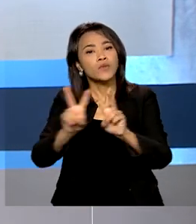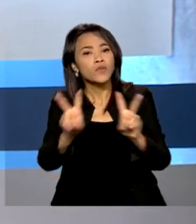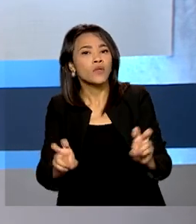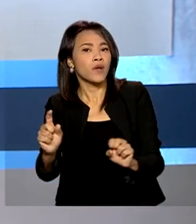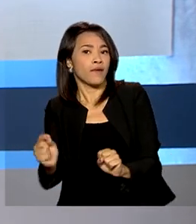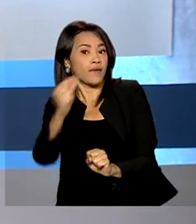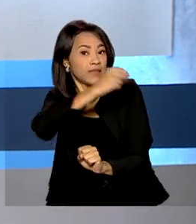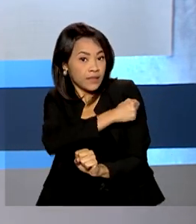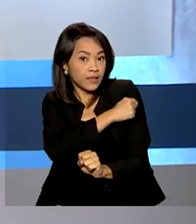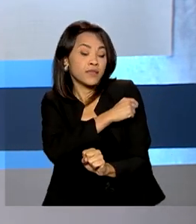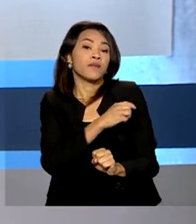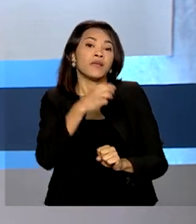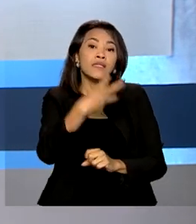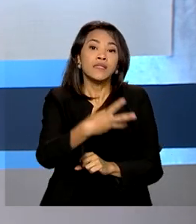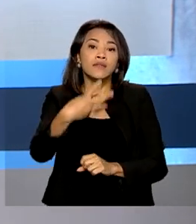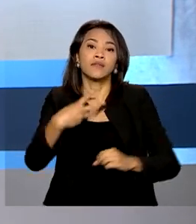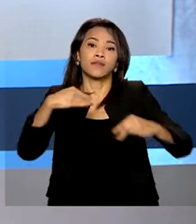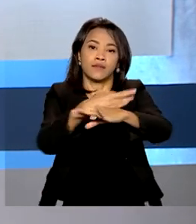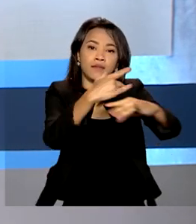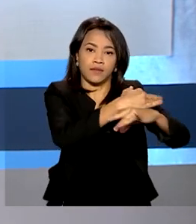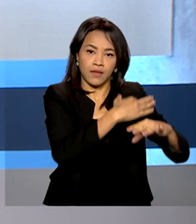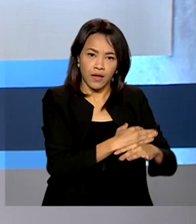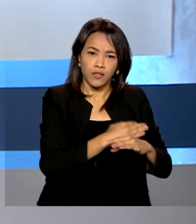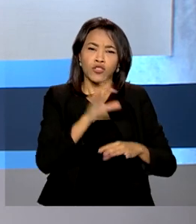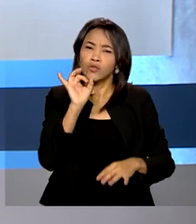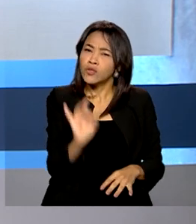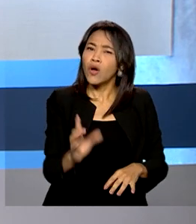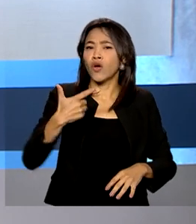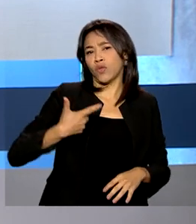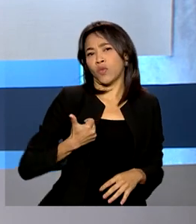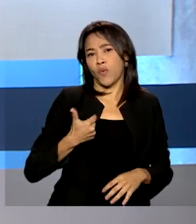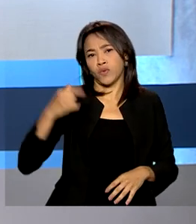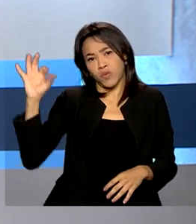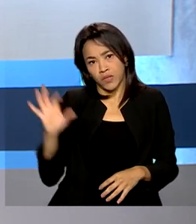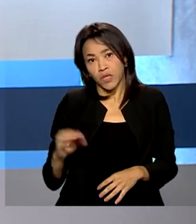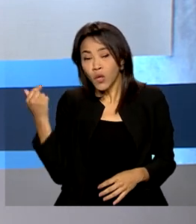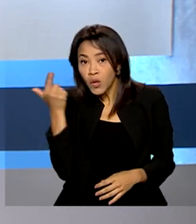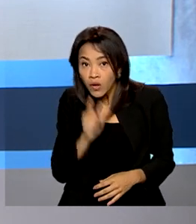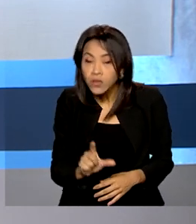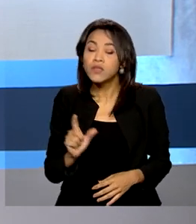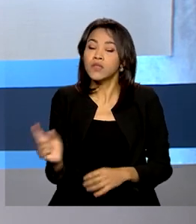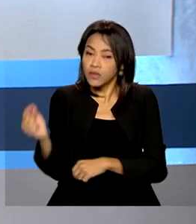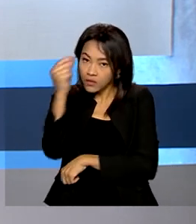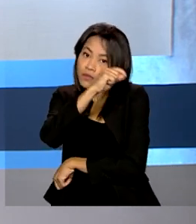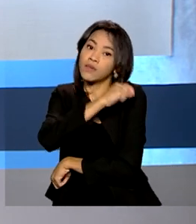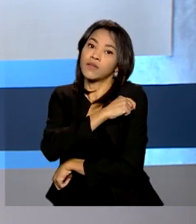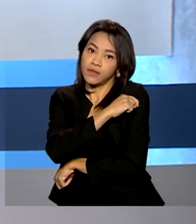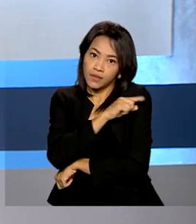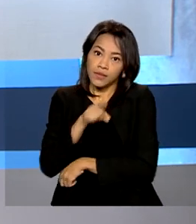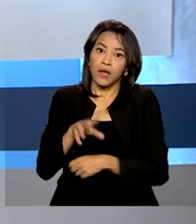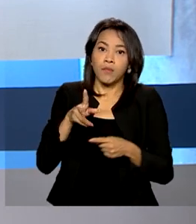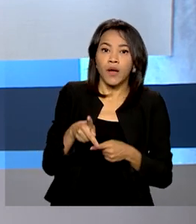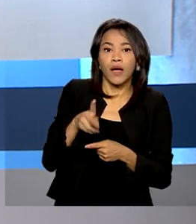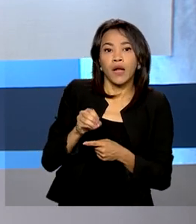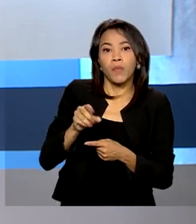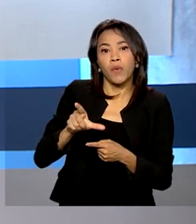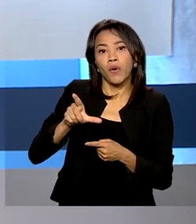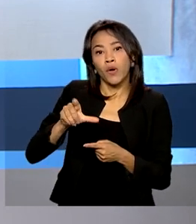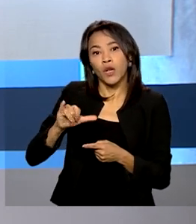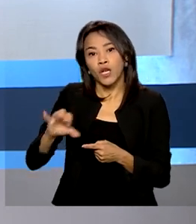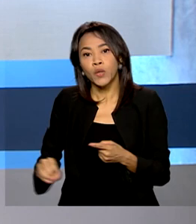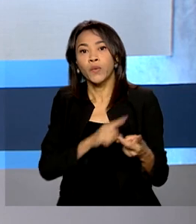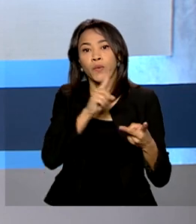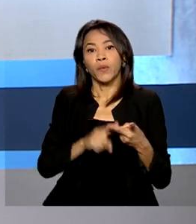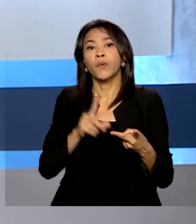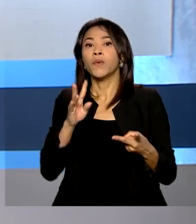brasileiras na região de Fronteira apenas doze por cento delas atingiram a meta de cobertura vacinal para a pólio e tríplice viral em